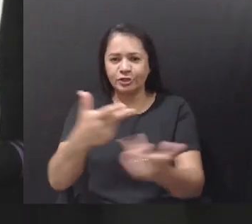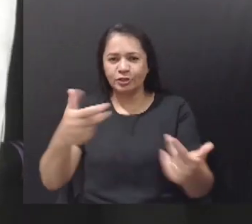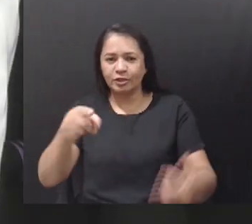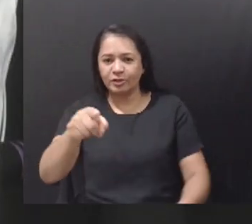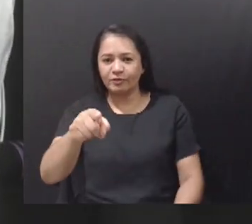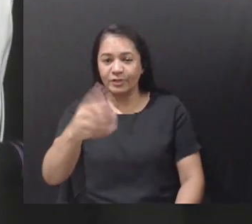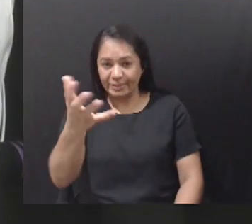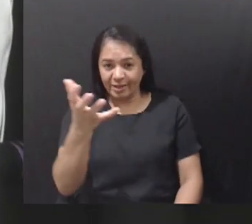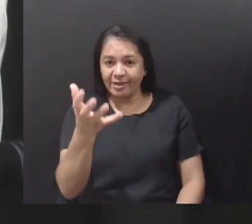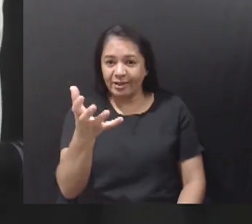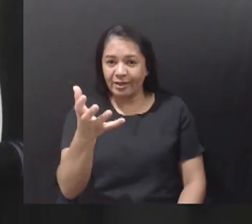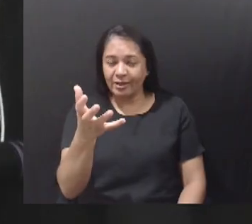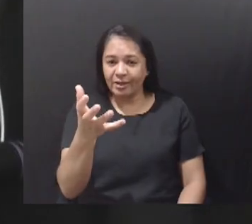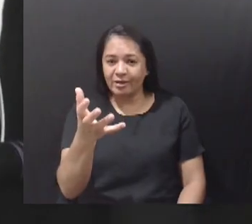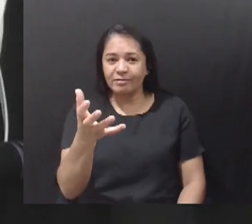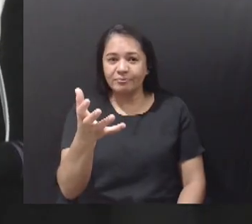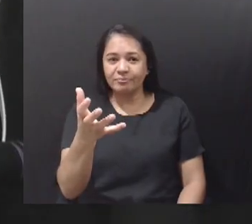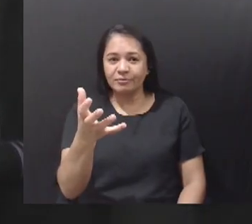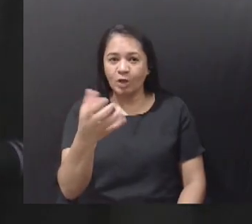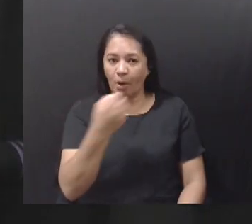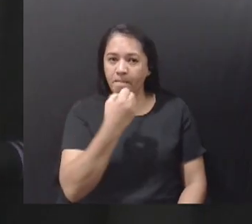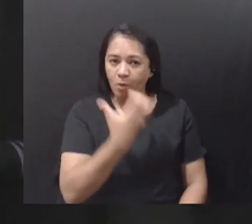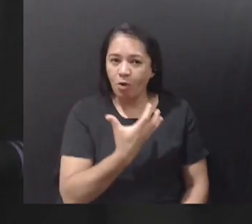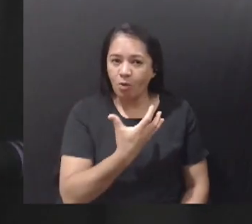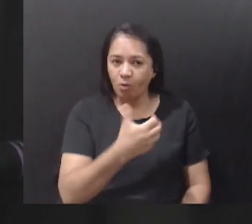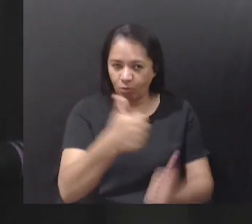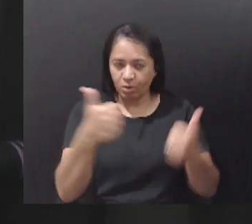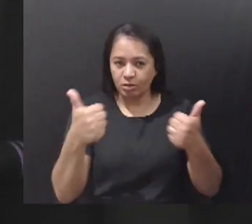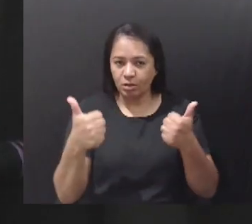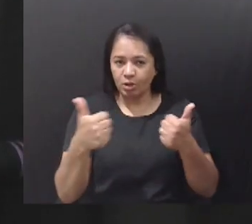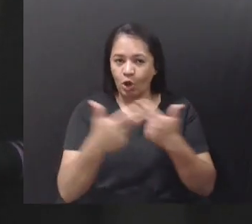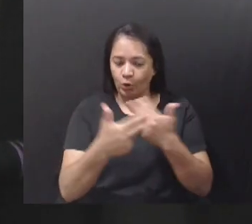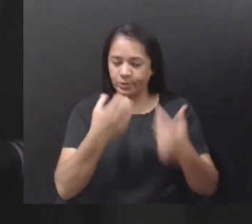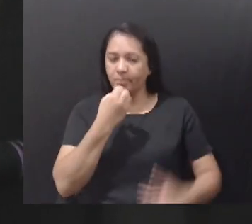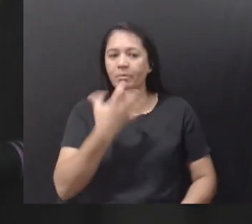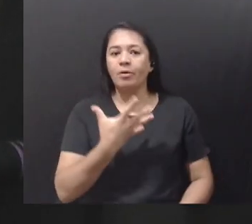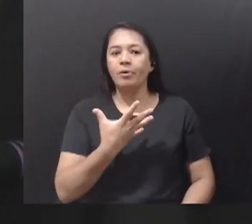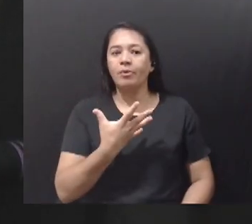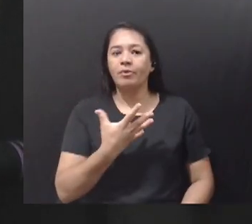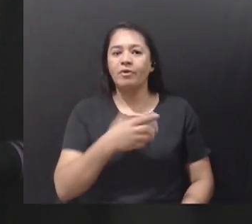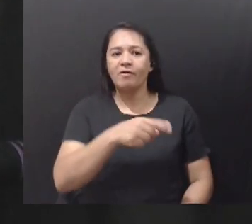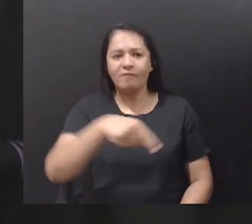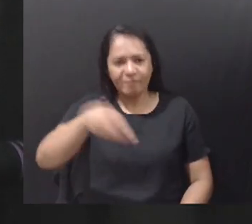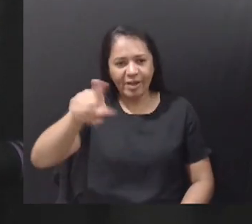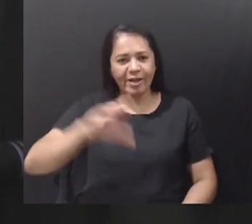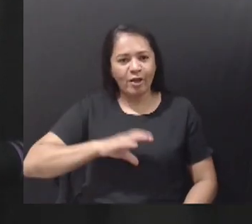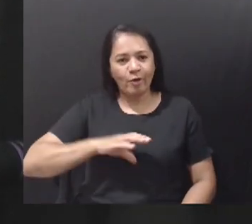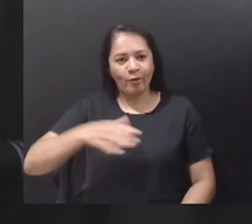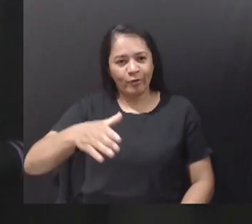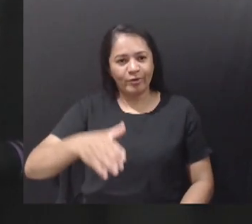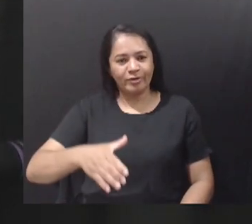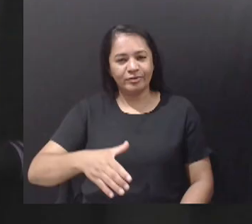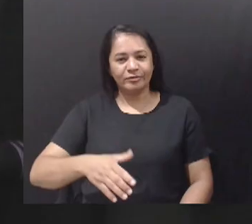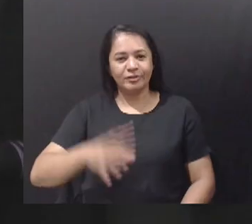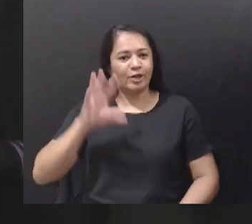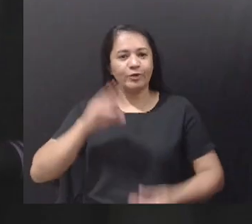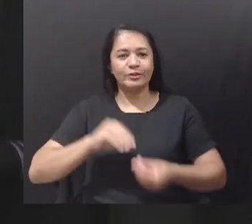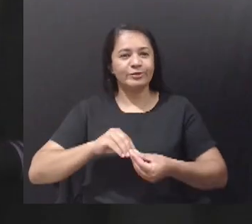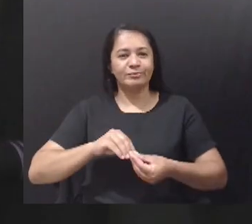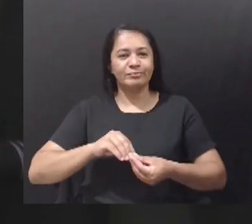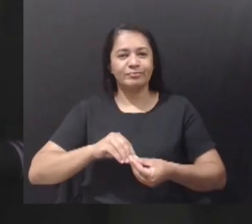coisa, coisa do bem, né? Não estamos falando nada aqui de negativo. Vai atrás. Eu resumo isso em história de